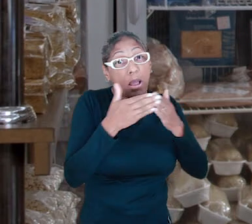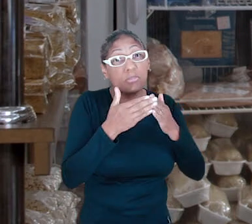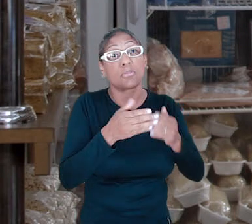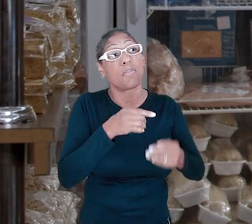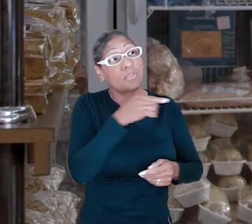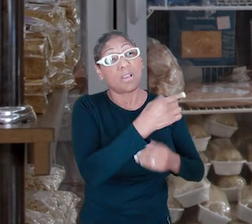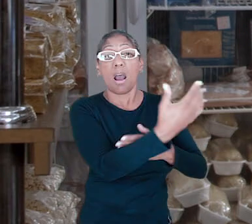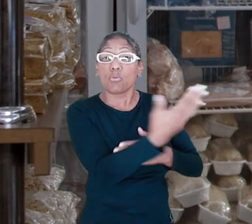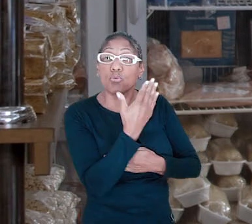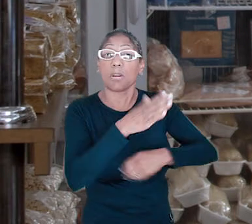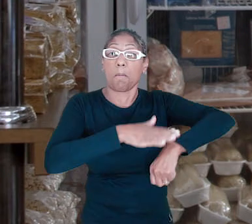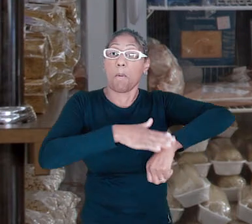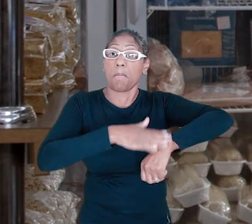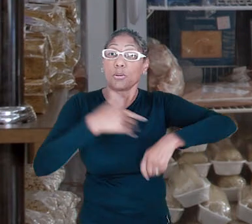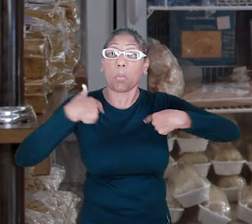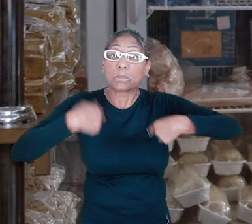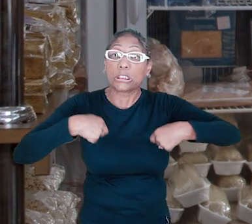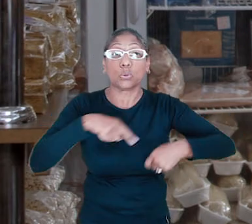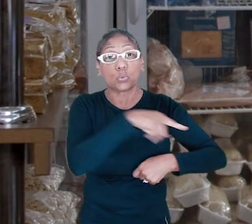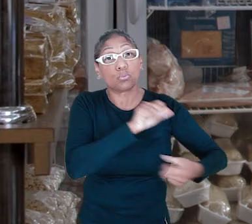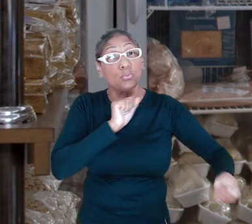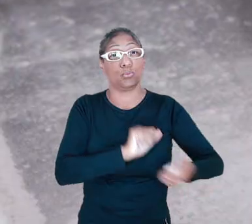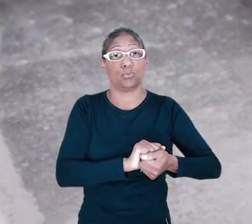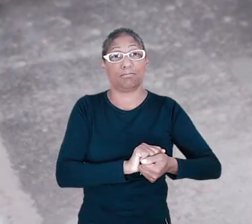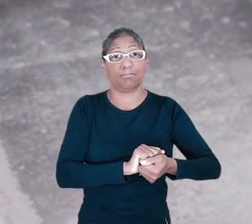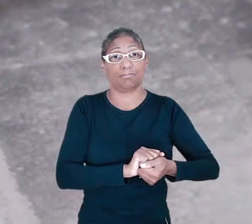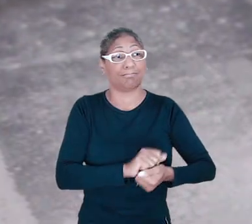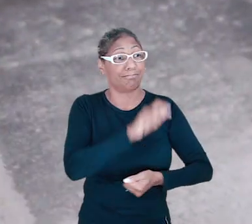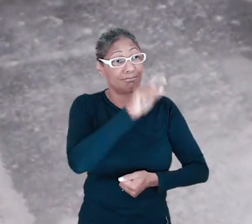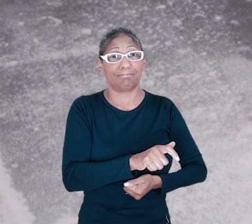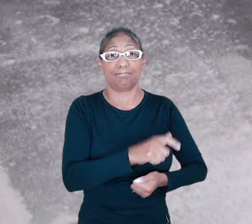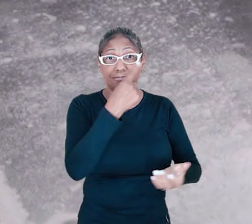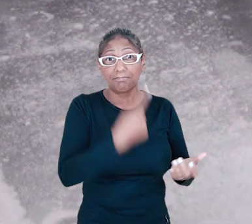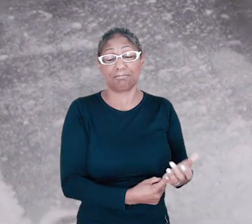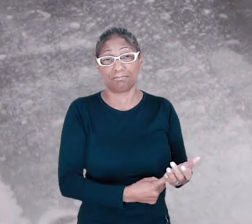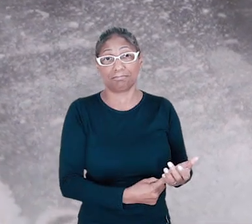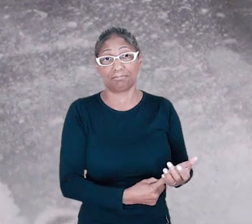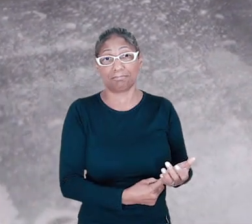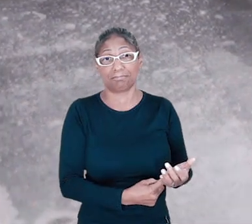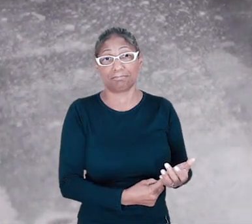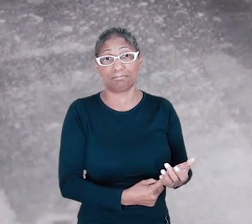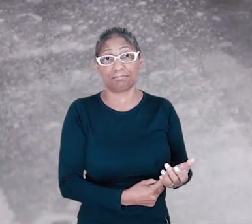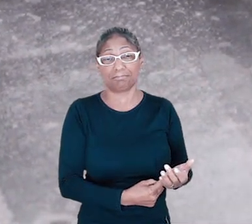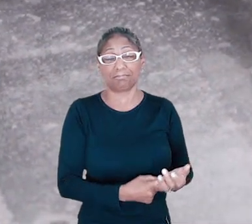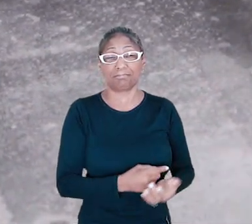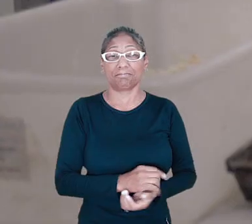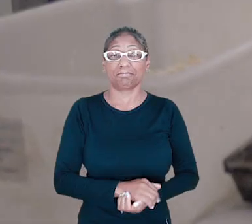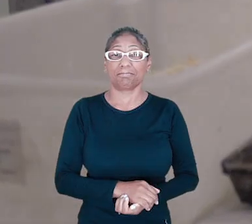está te pedindo uma ajuda nesse momento que eu preciso. Porque eu só tenho você para contar.